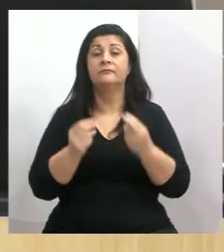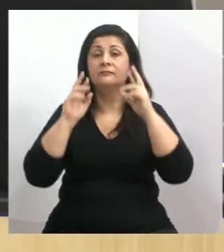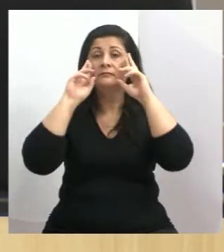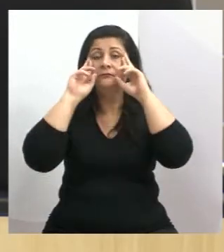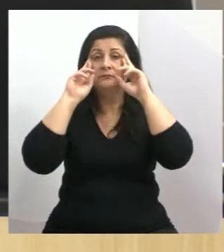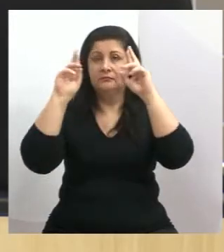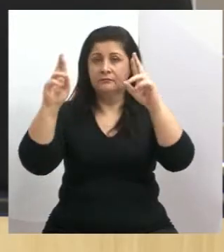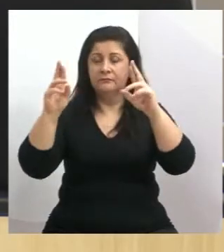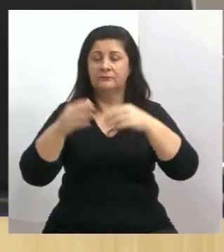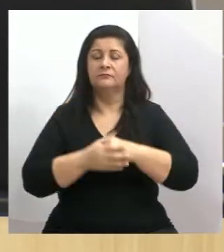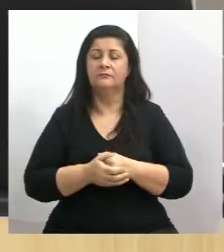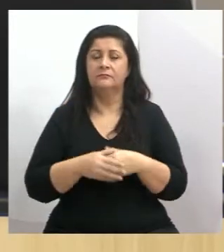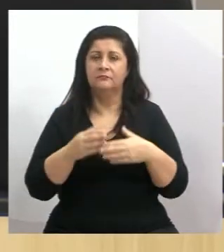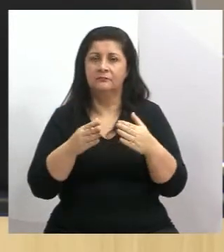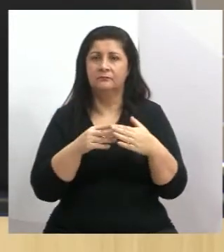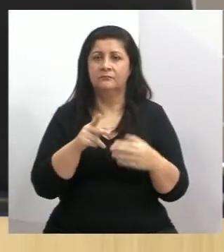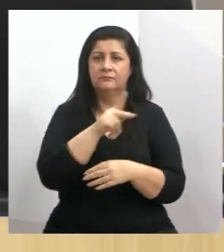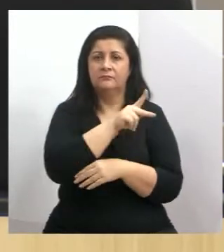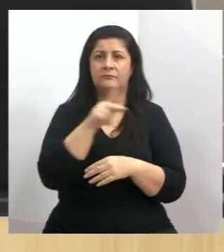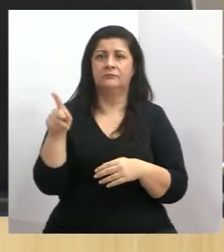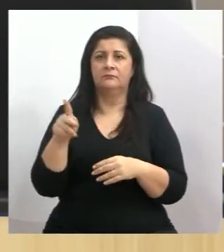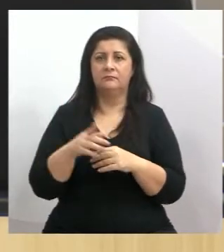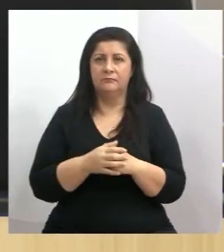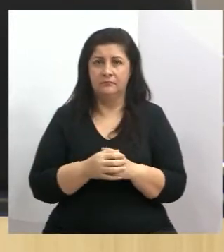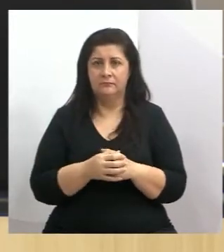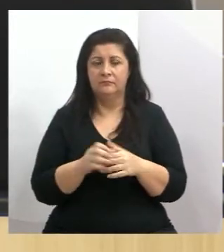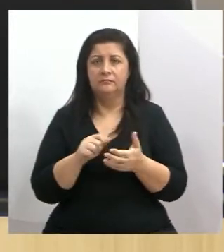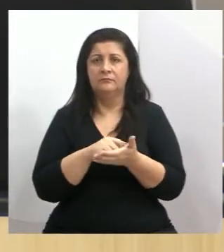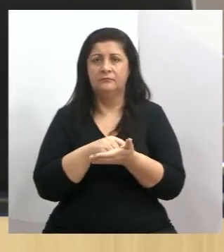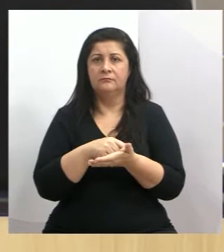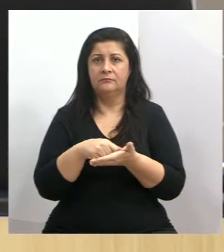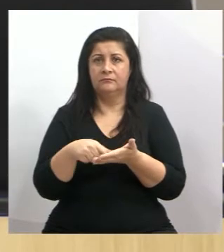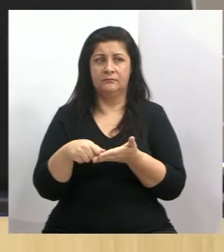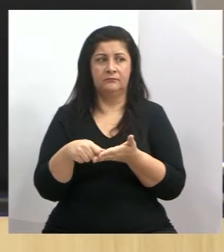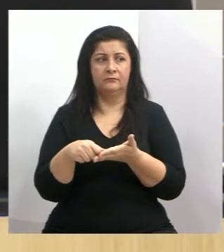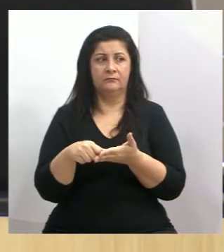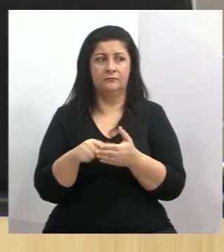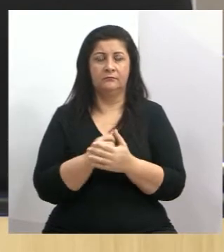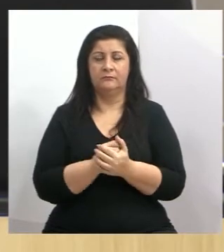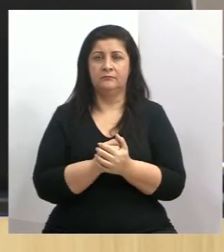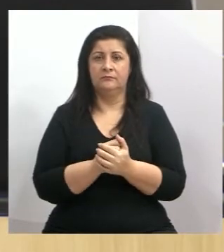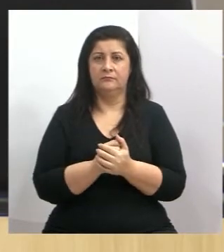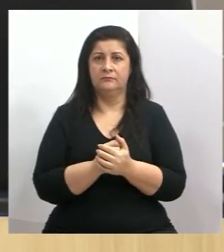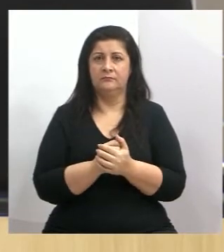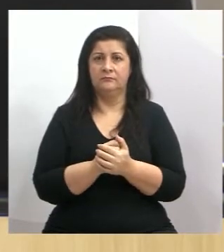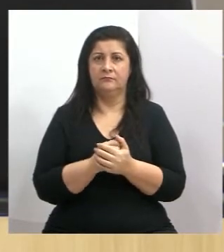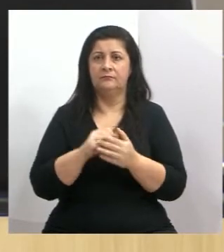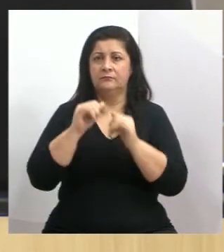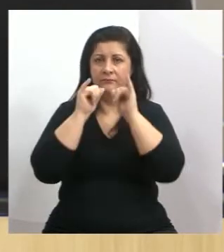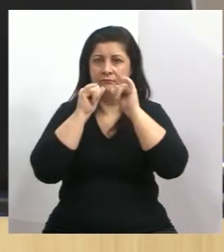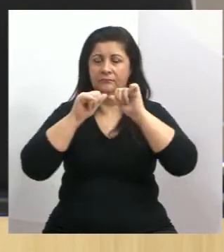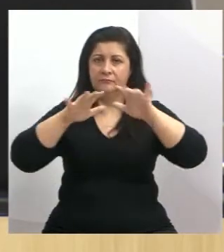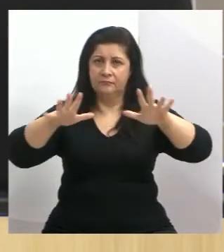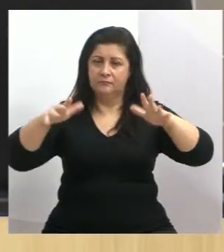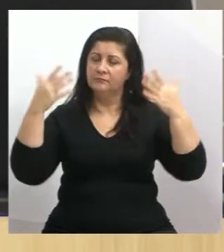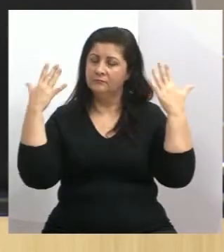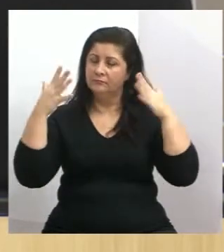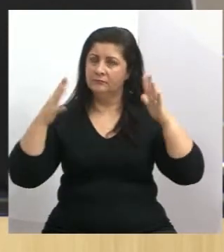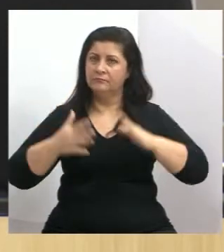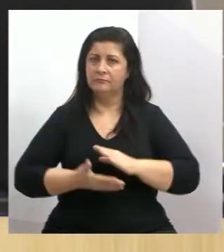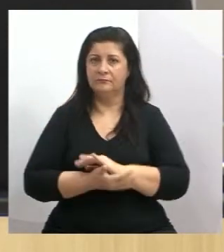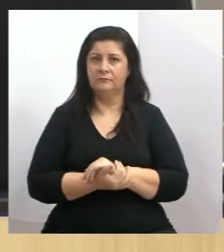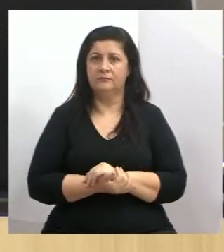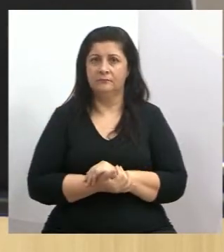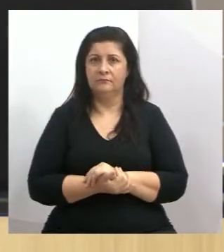respeitosamente em requeremos apresenta sua casa que seja adotados a presença a previdência habituais para a divulgação da presente